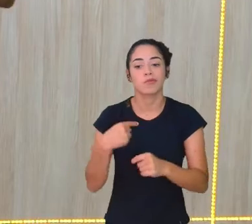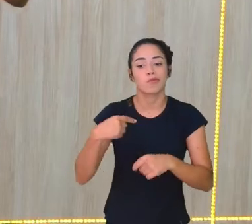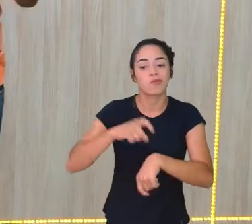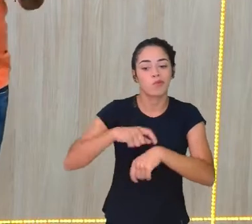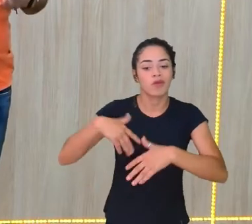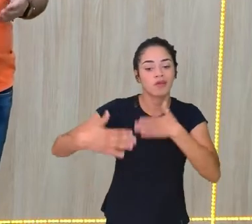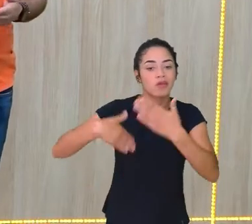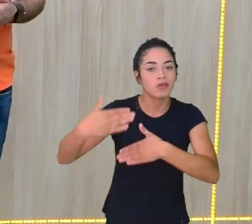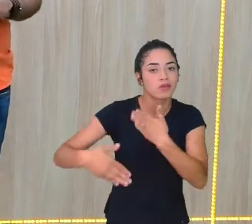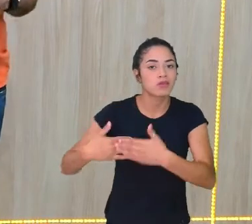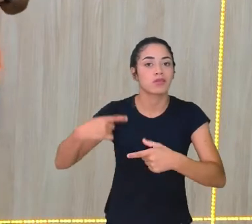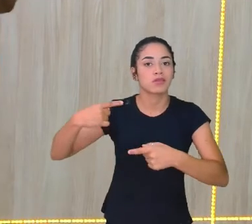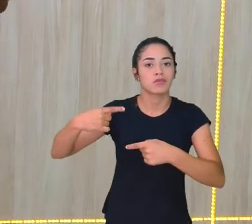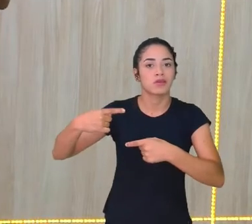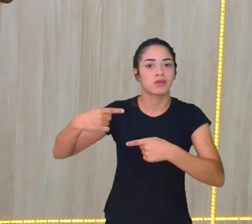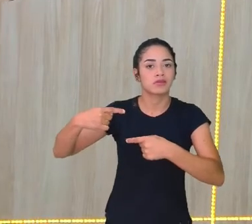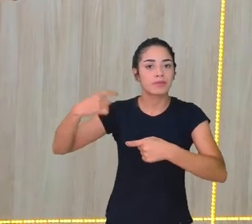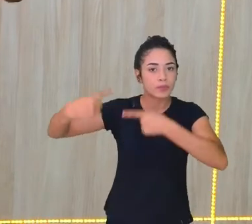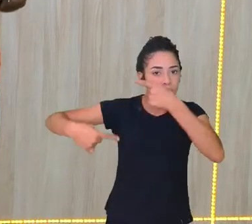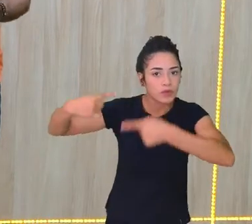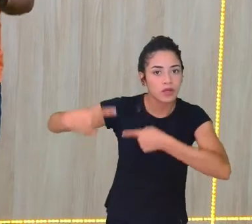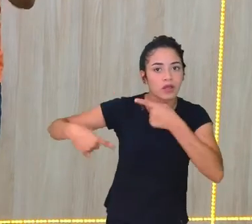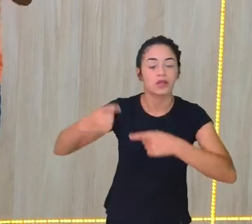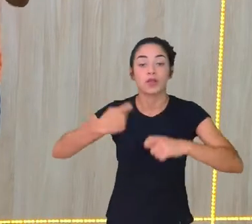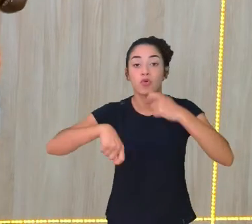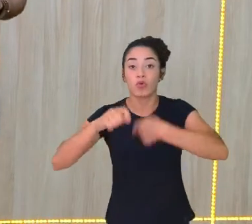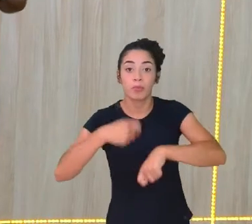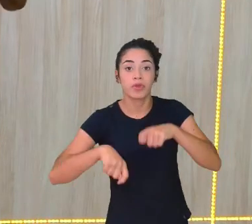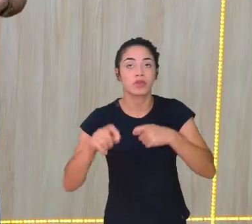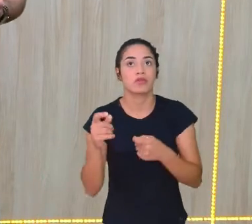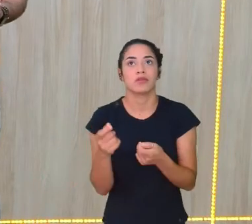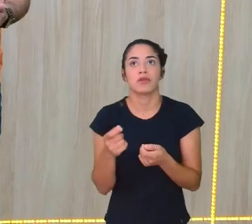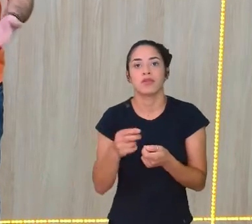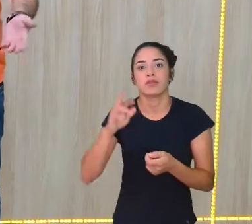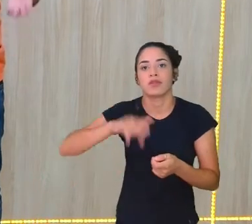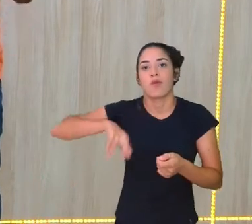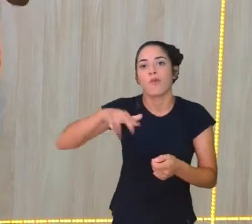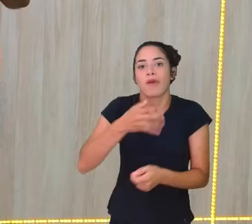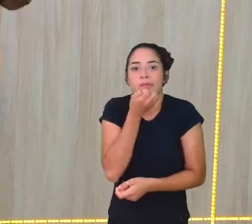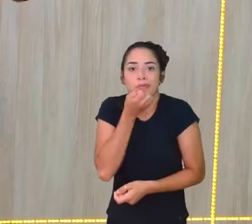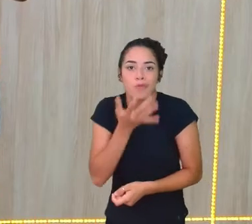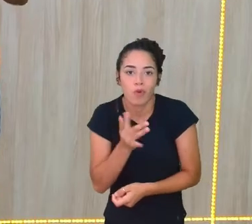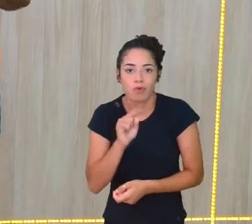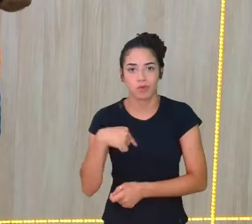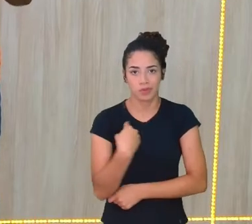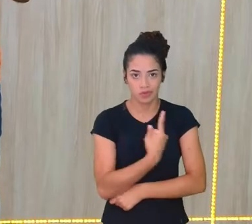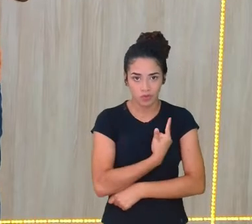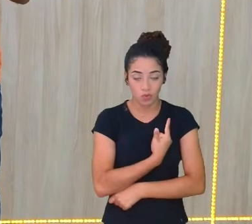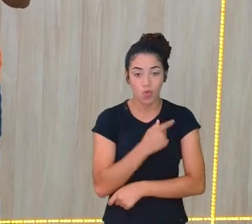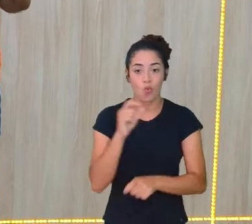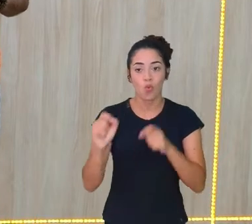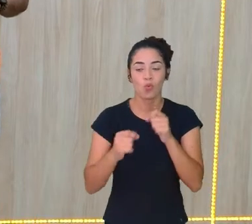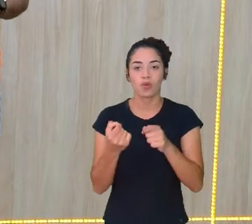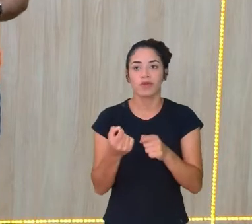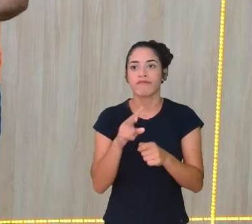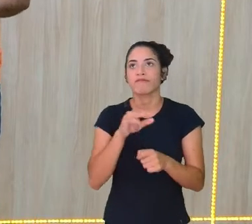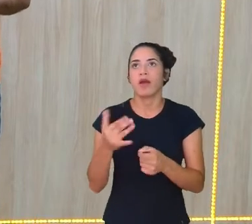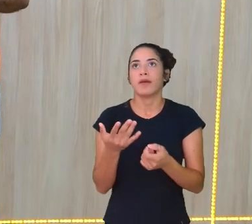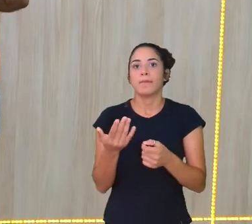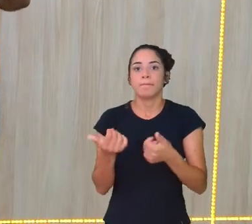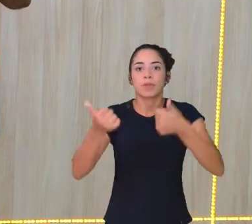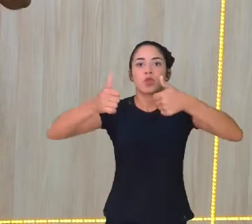situação política e econômica, né, ela não vai sendo tão favorável ao povo, o que é que contribui para que essas